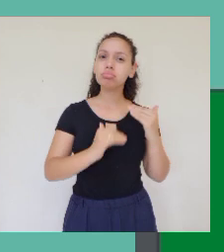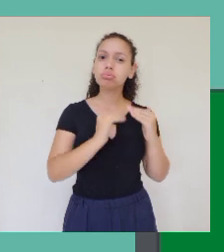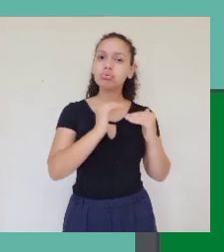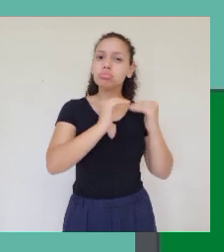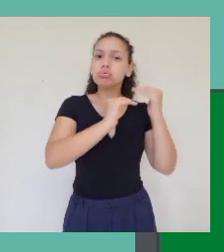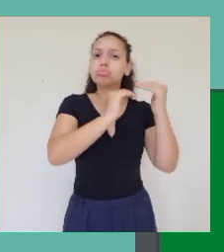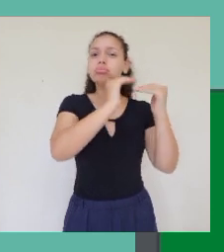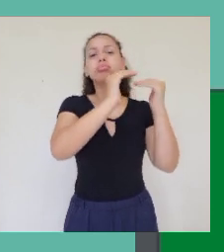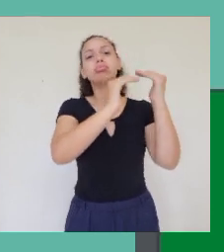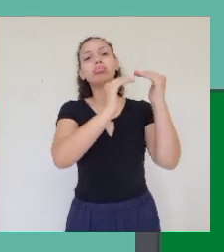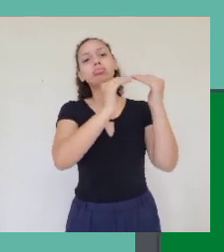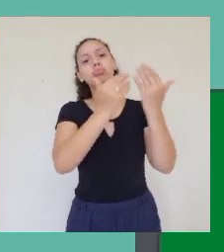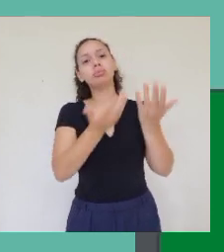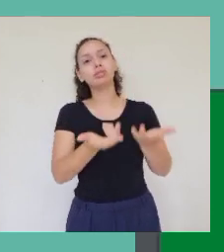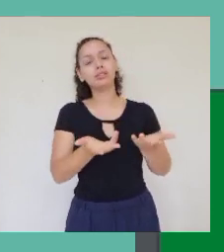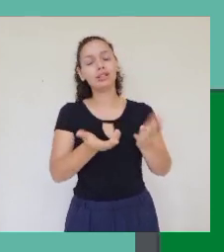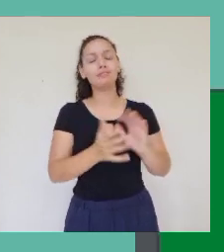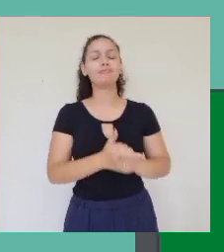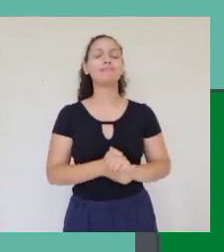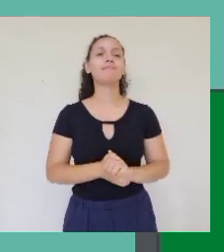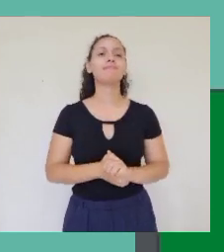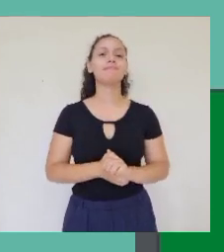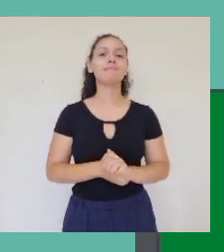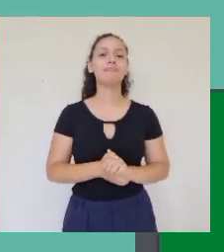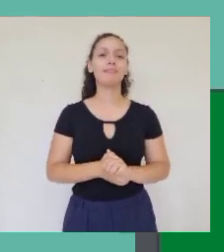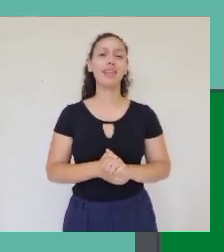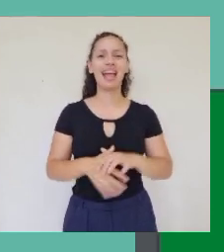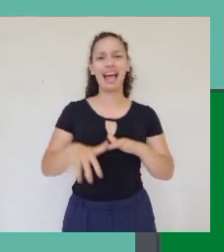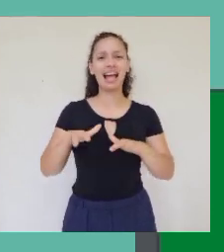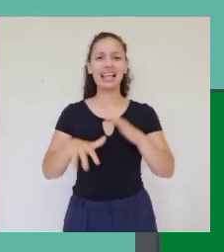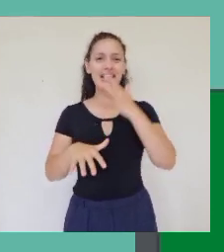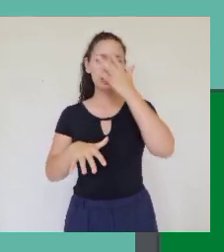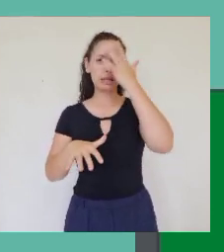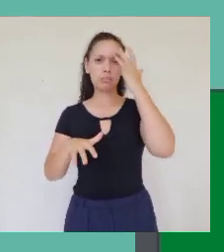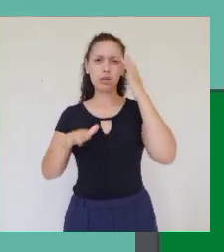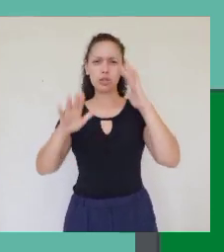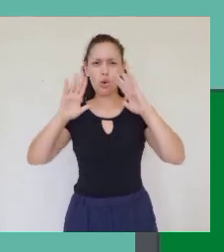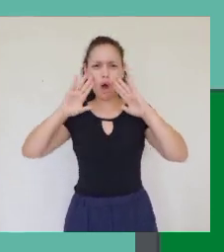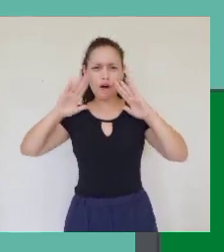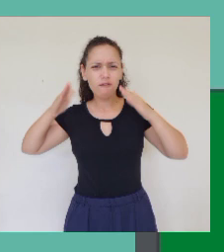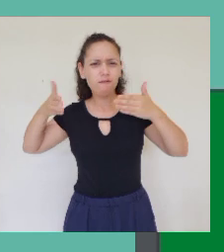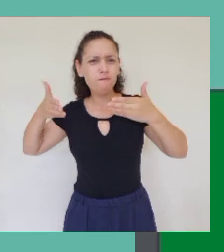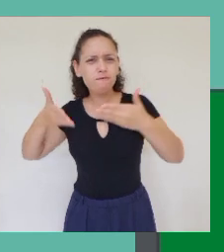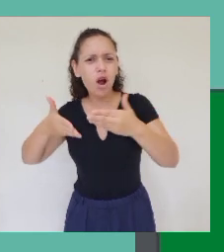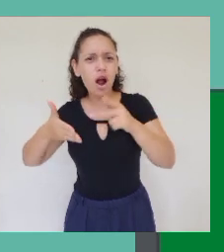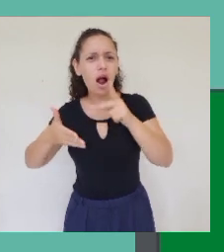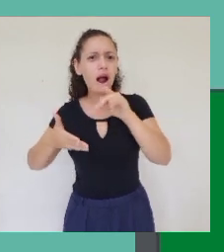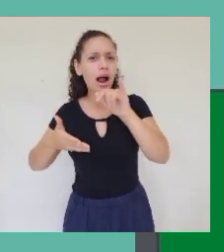exemplo, muita gente hoje em dia foca em pilates, né, tem até pilates a domicílio